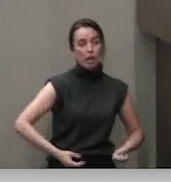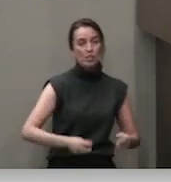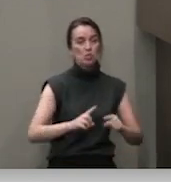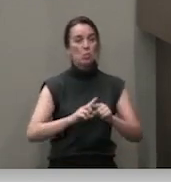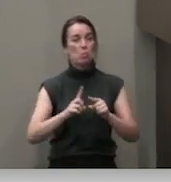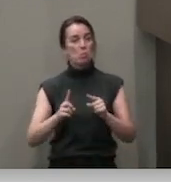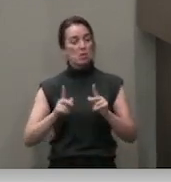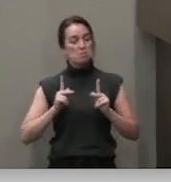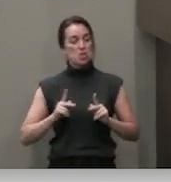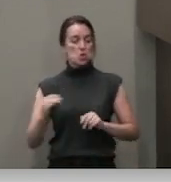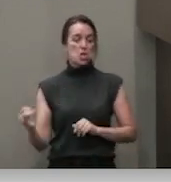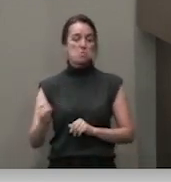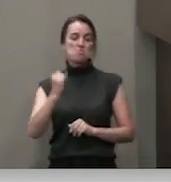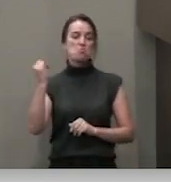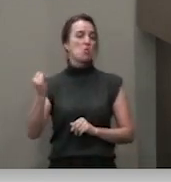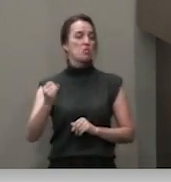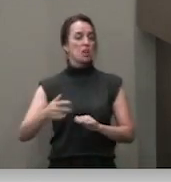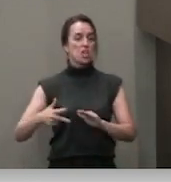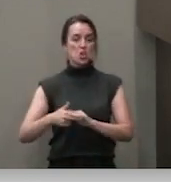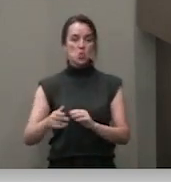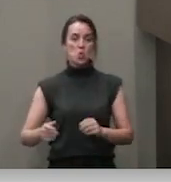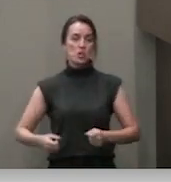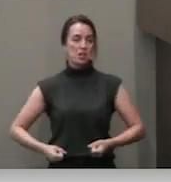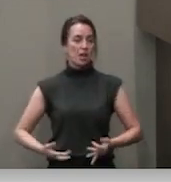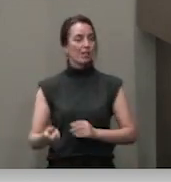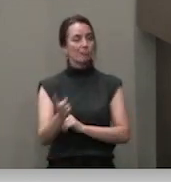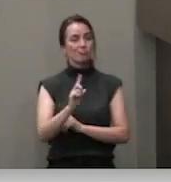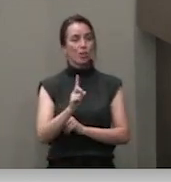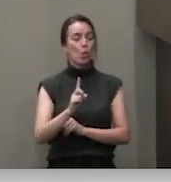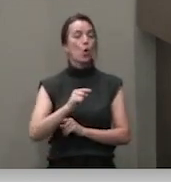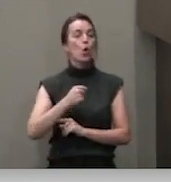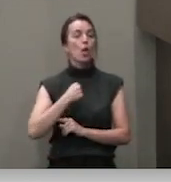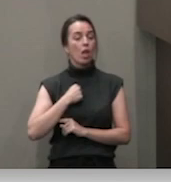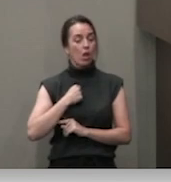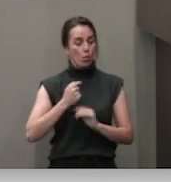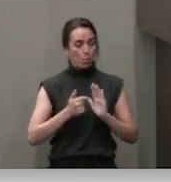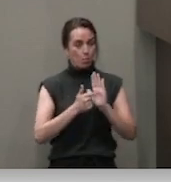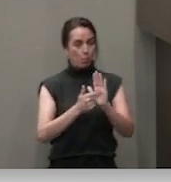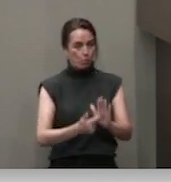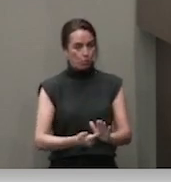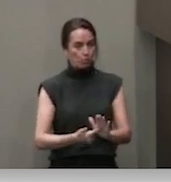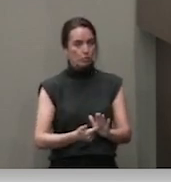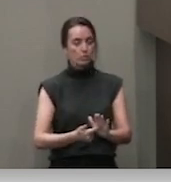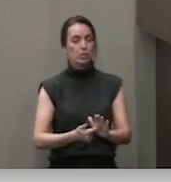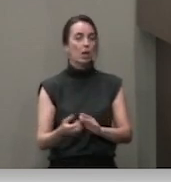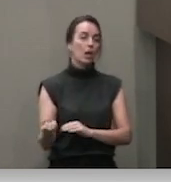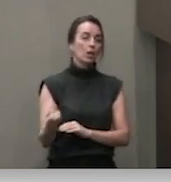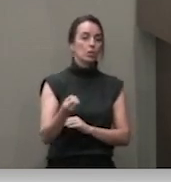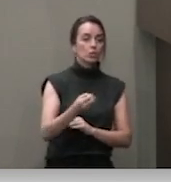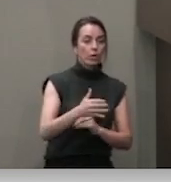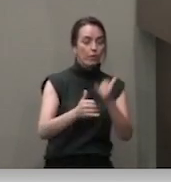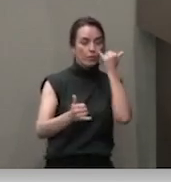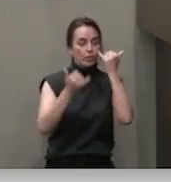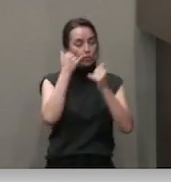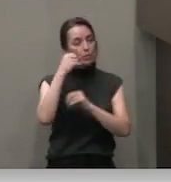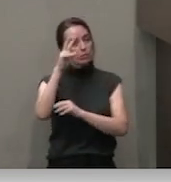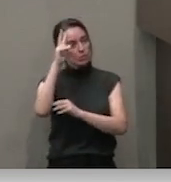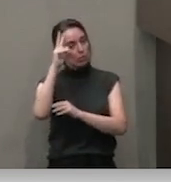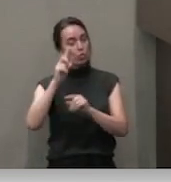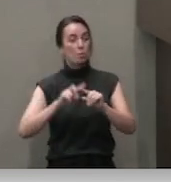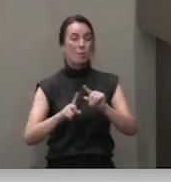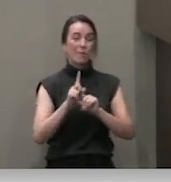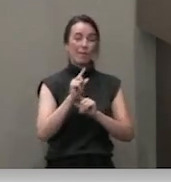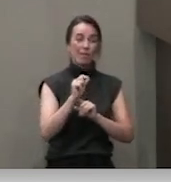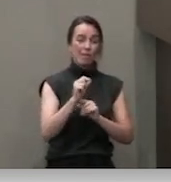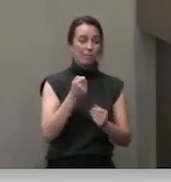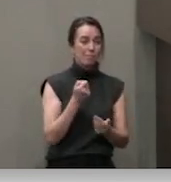na segunda eu terei muito orgulho de vir aqui trazer esses novas medidas Mas quem vai pagar é você trabalhador que tá em casa